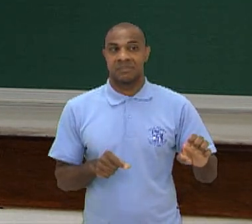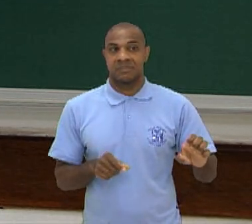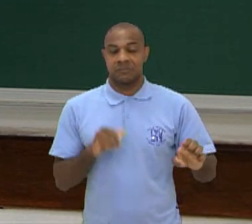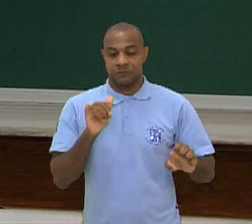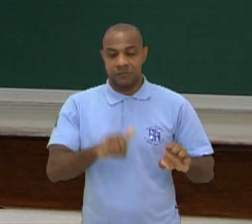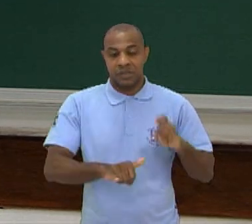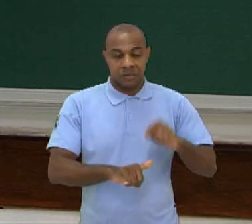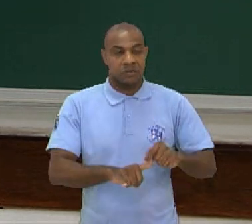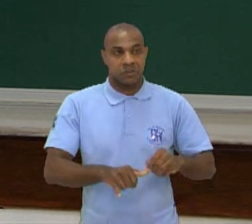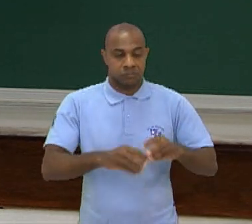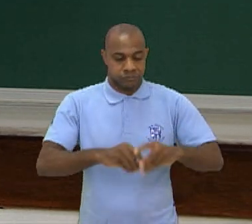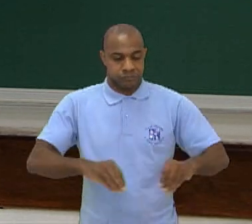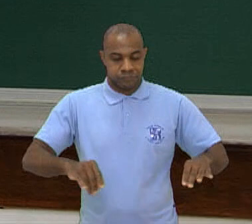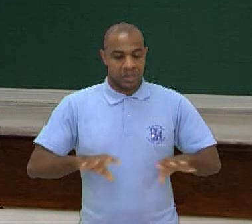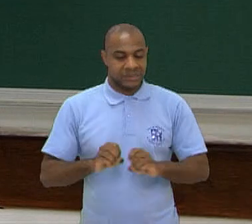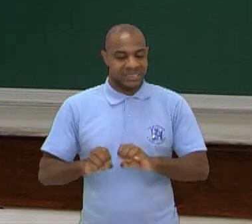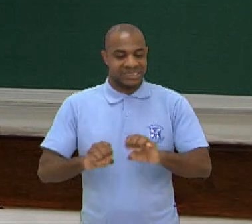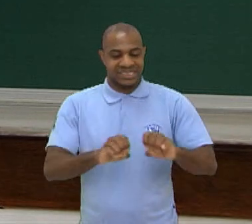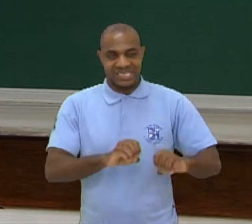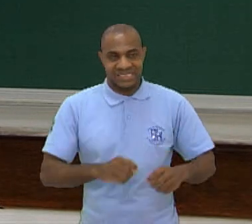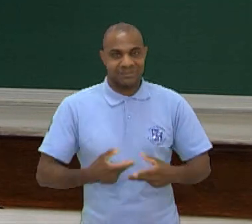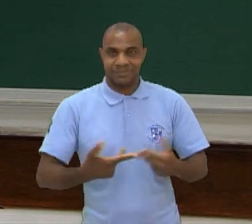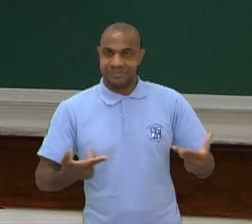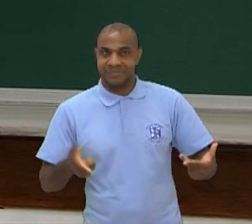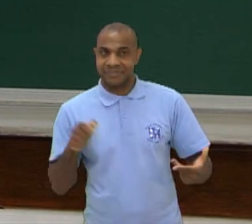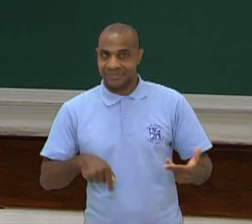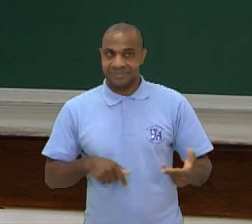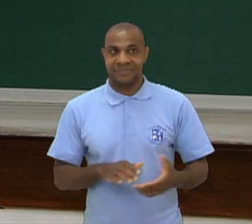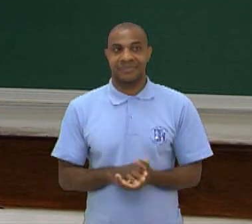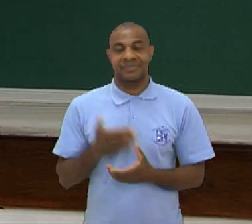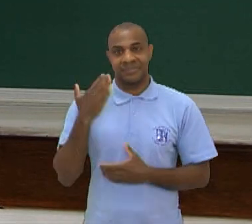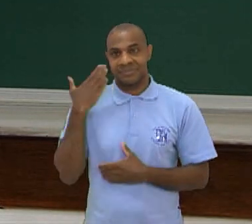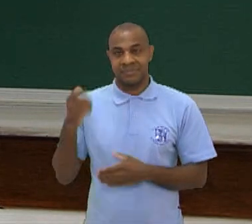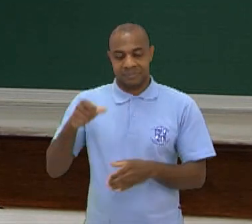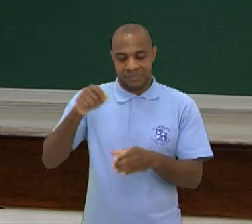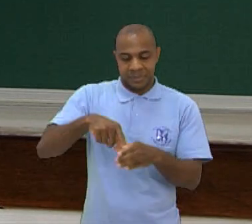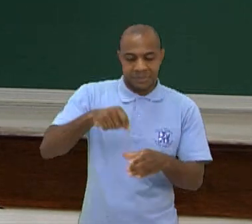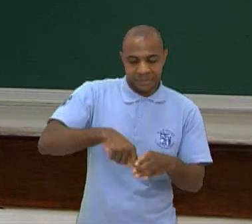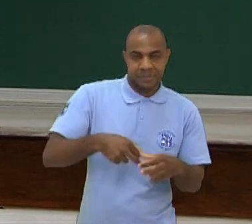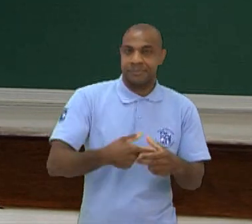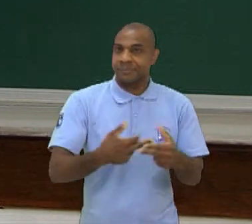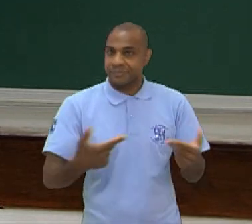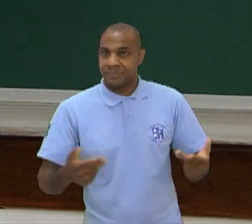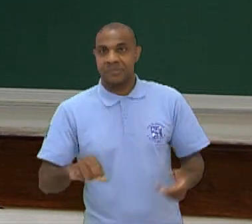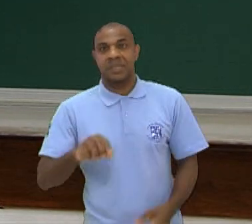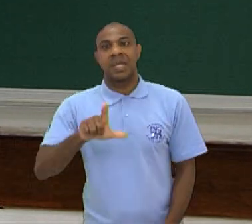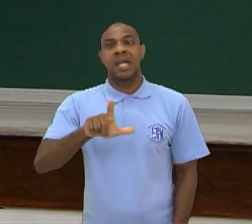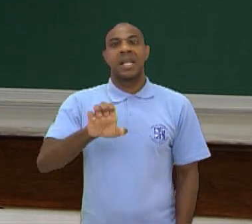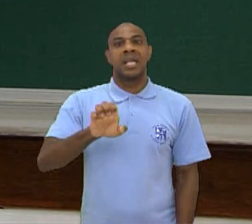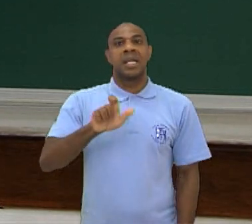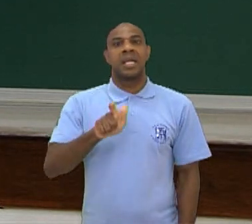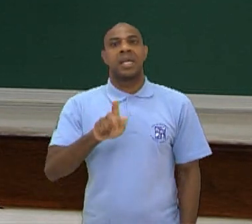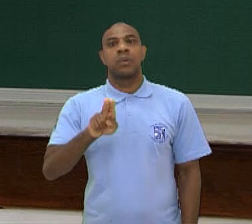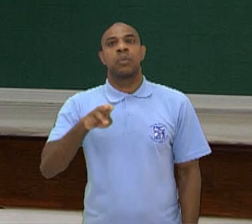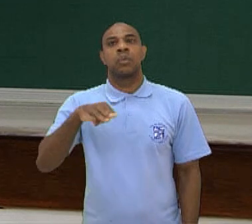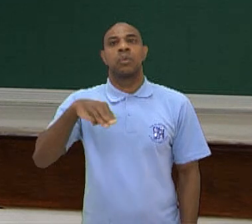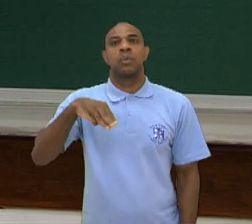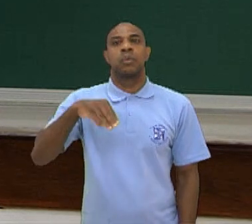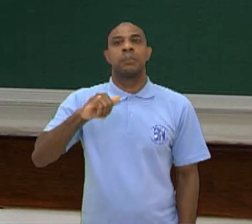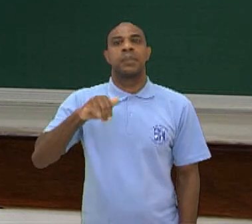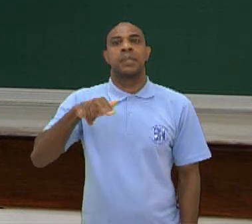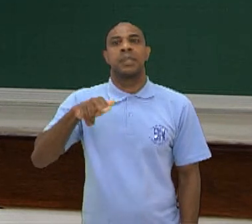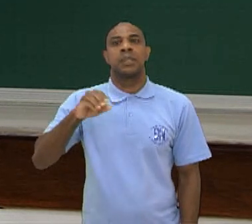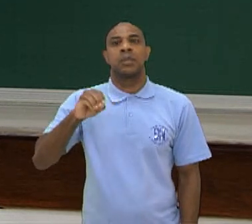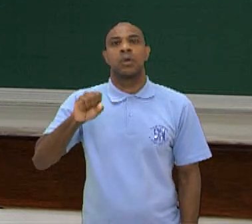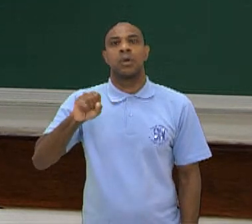por bactérias, que é o que a gente comentou da adubação verde, de plantio de leguminosas, né, porque fazem com que o solo, então,